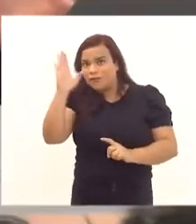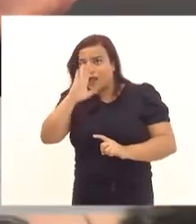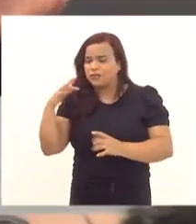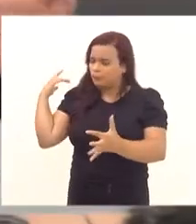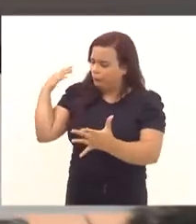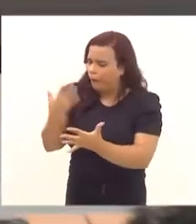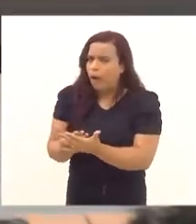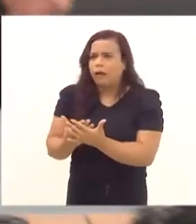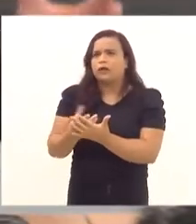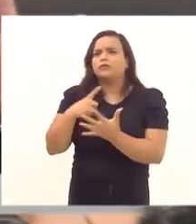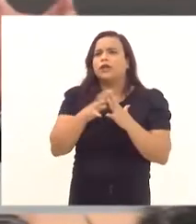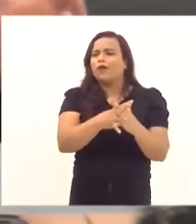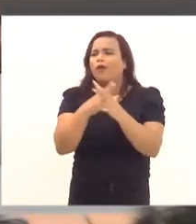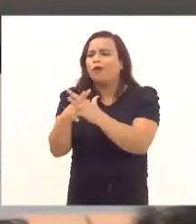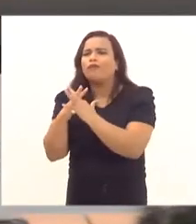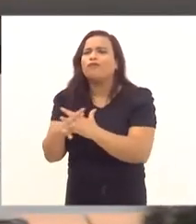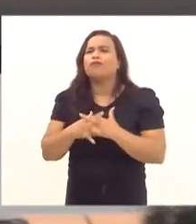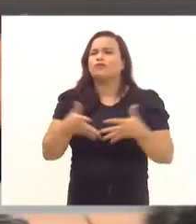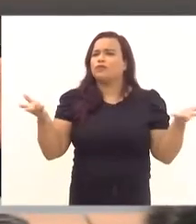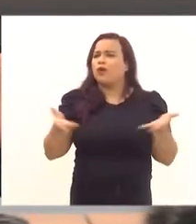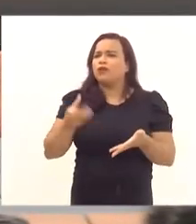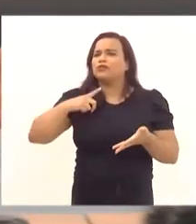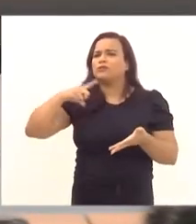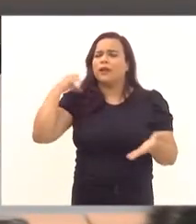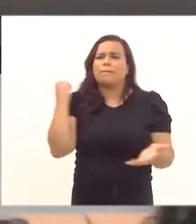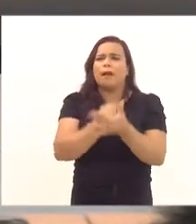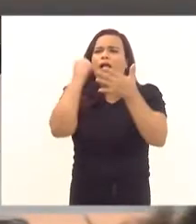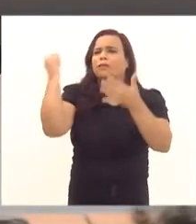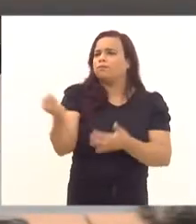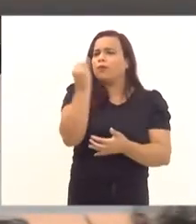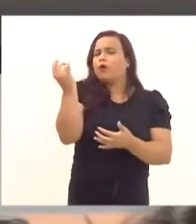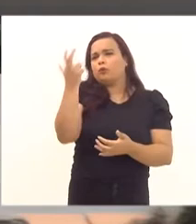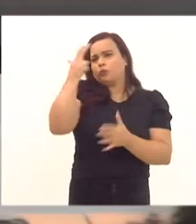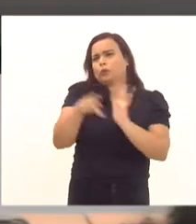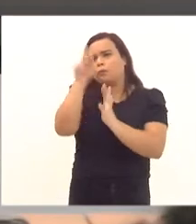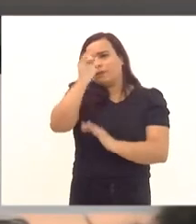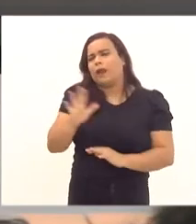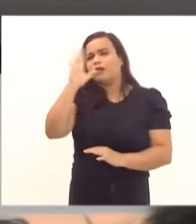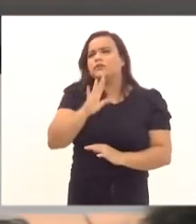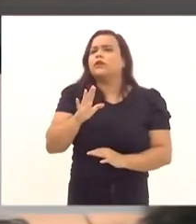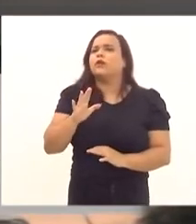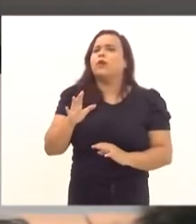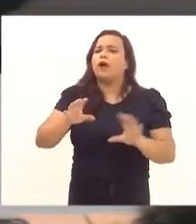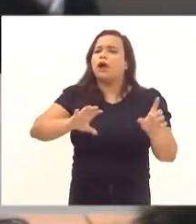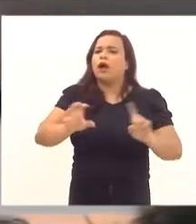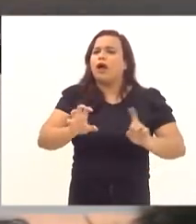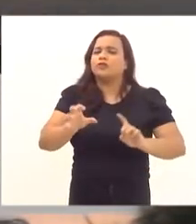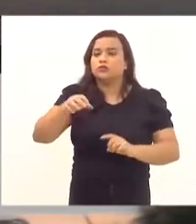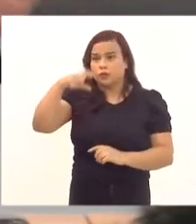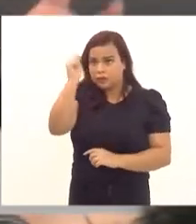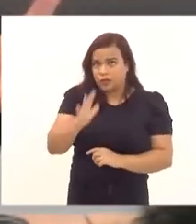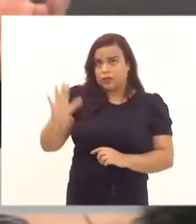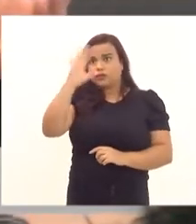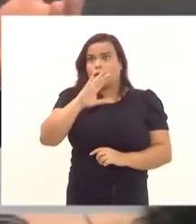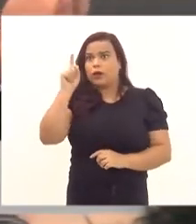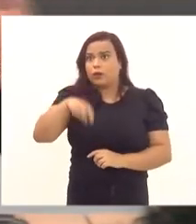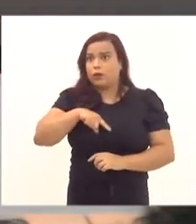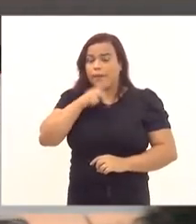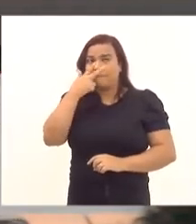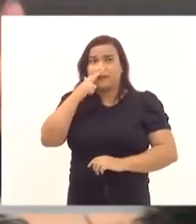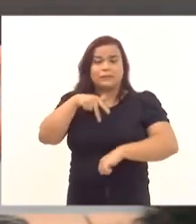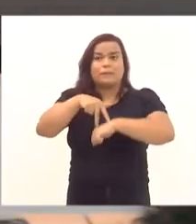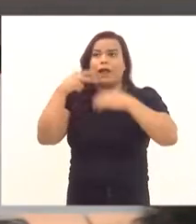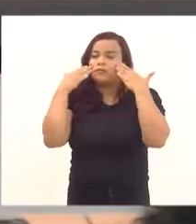confunde né para consolidação de um Marco importantíssimo a cultura brasileira a Rádio Nacional o palco o palco central